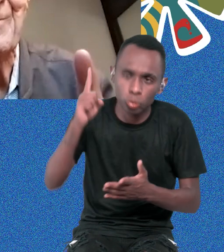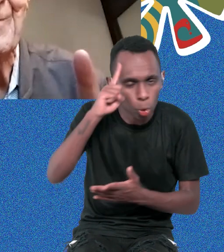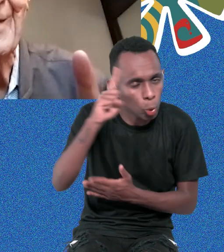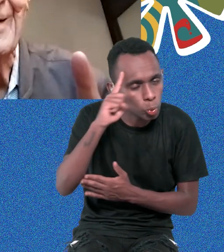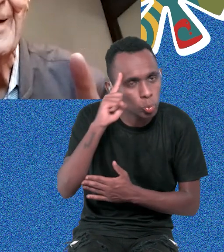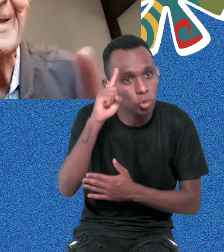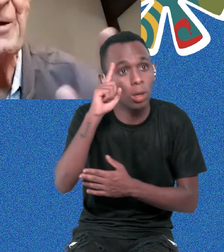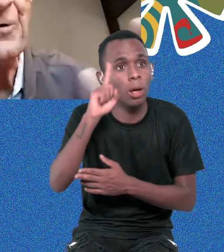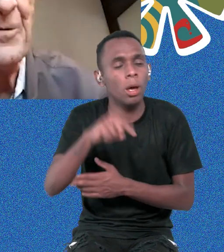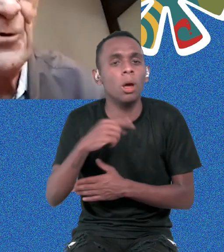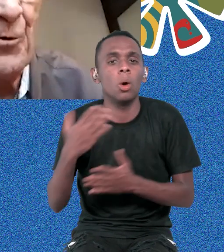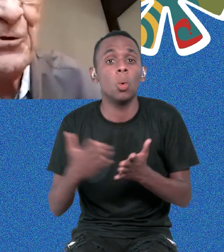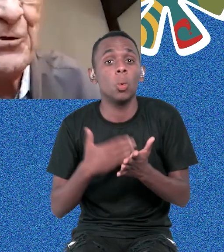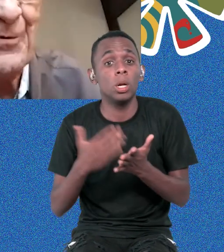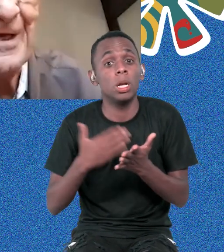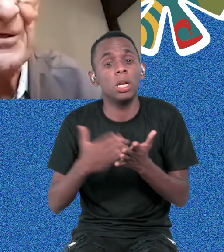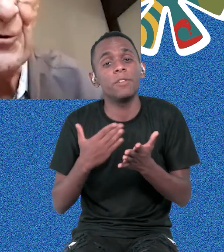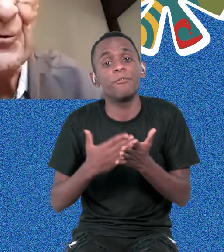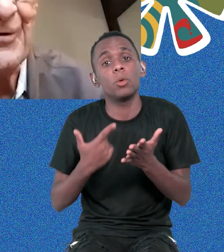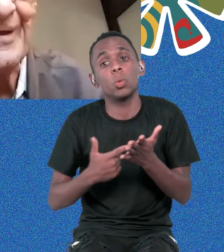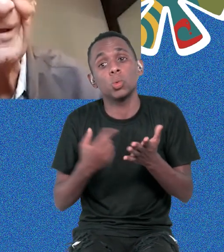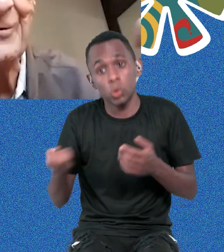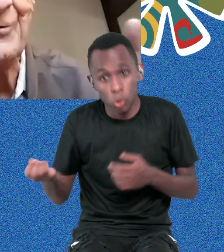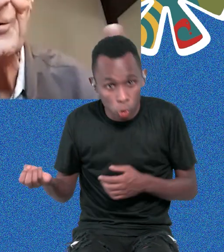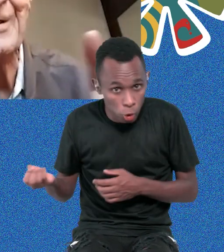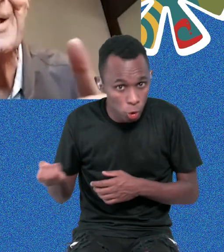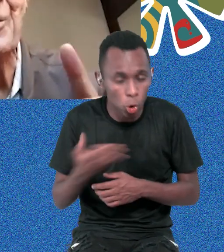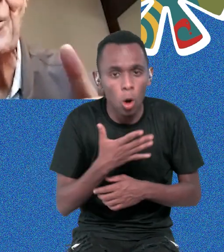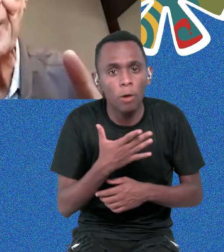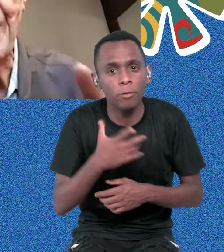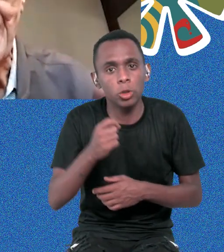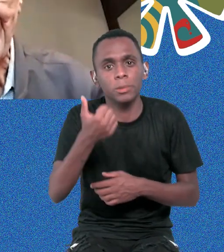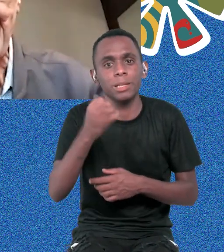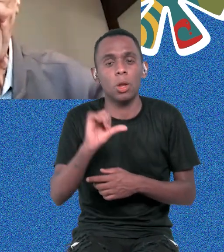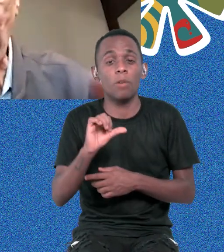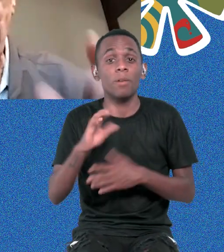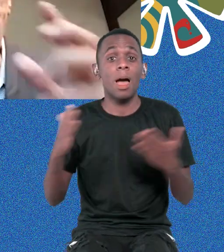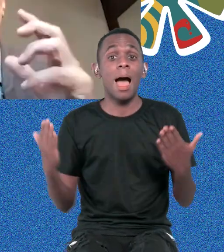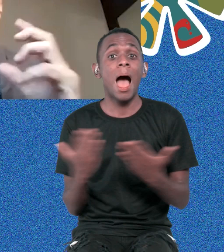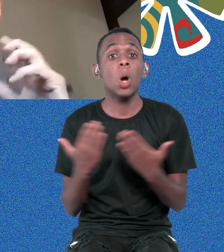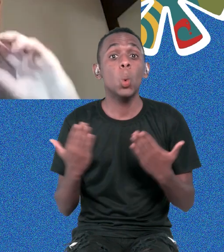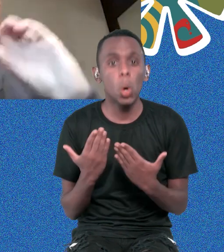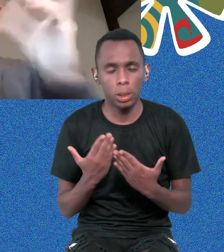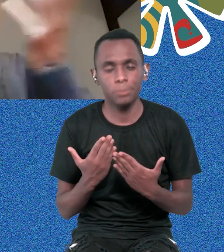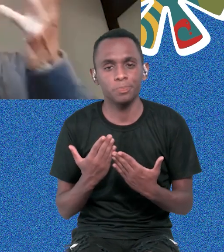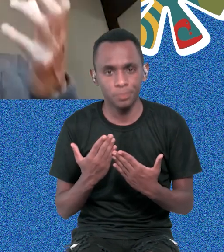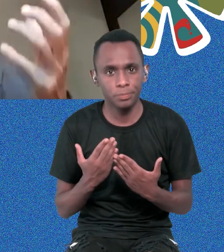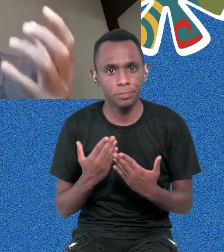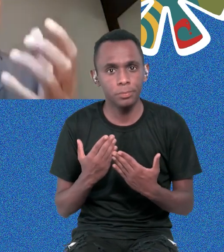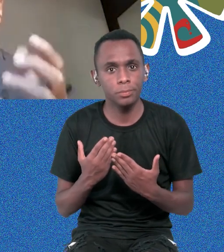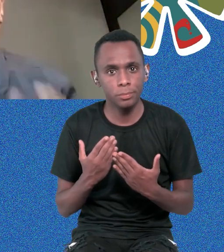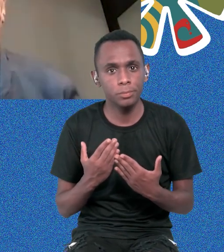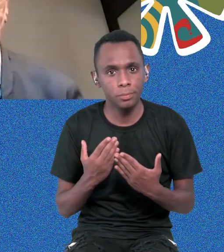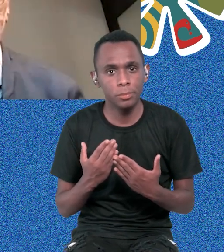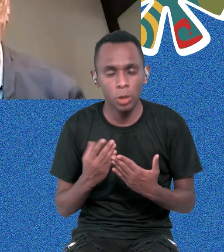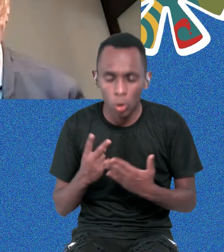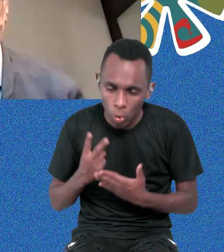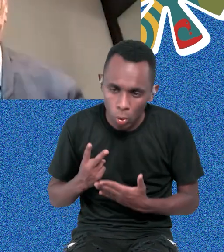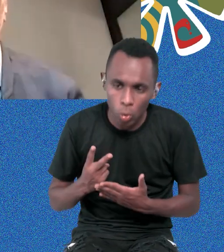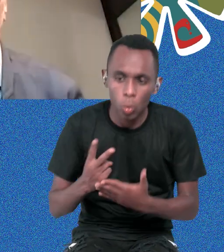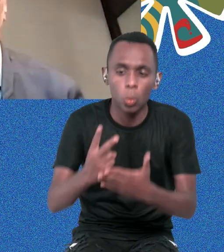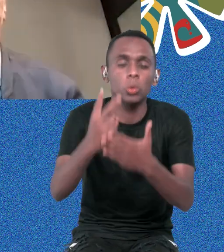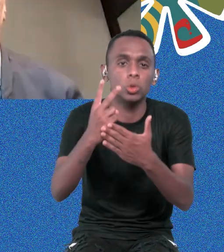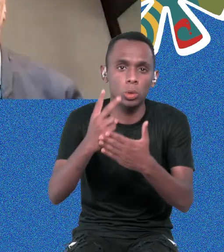ameaçada. Esse era o livro último que saiu no 19. E agora, um pouco completando